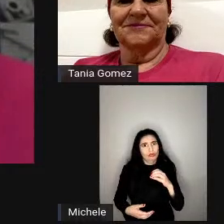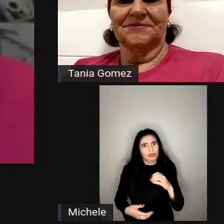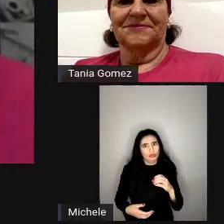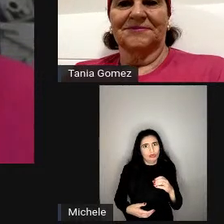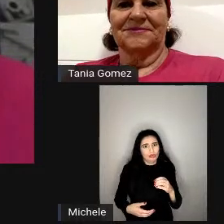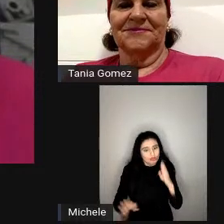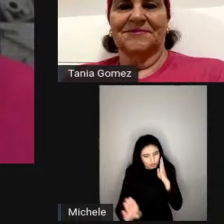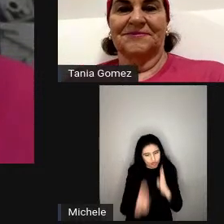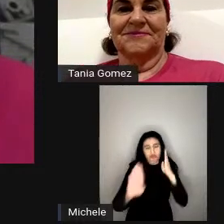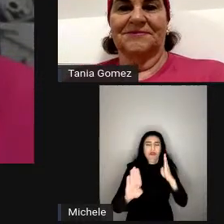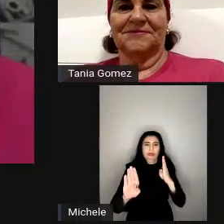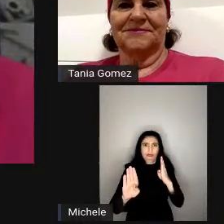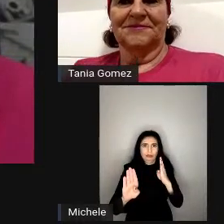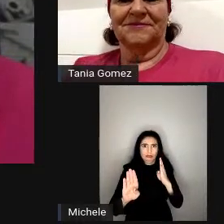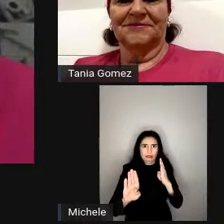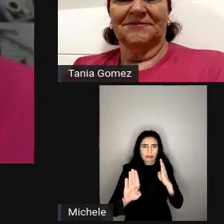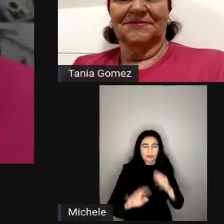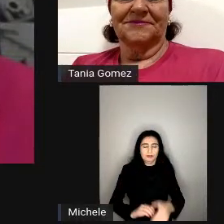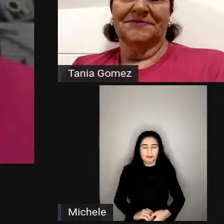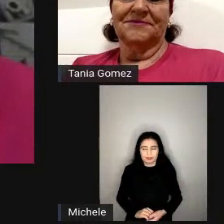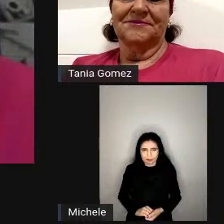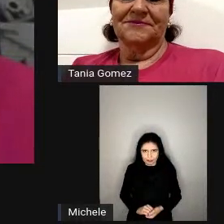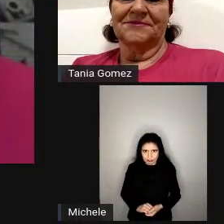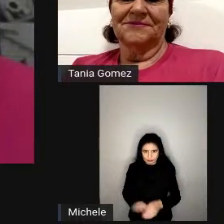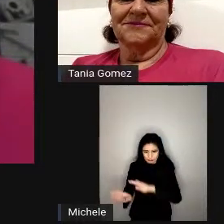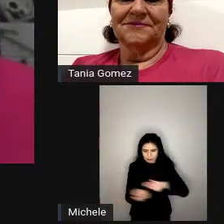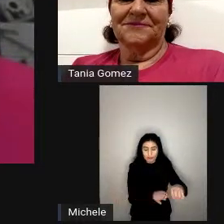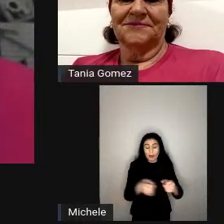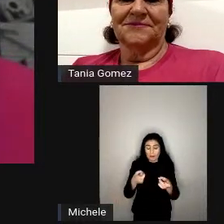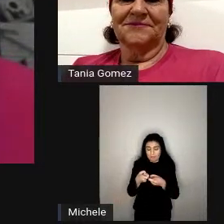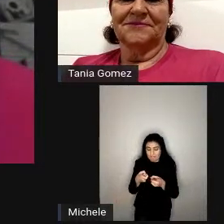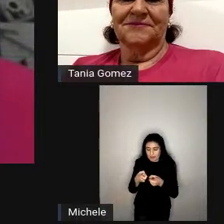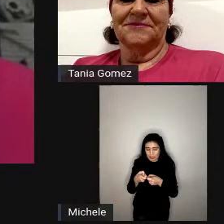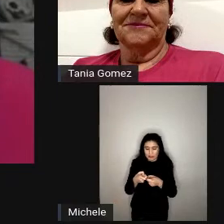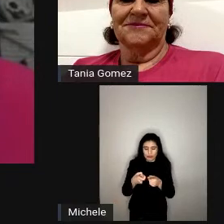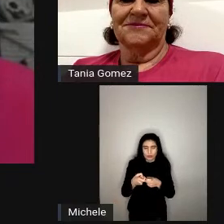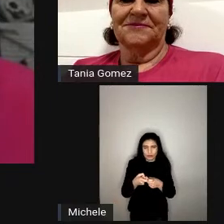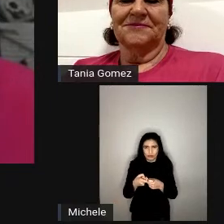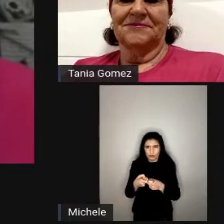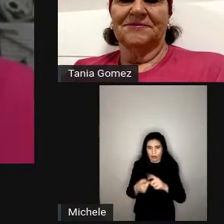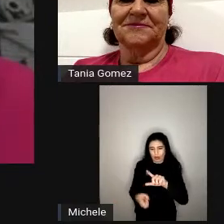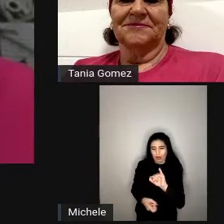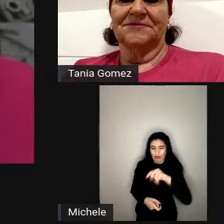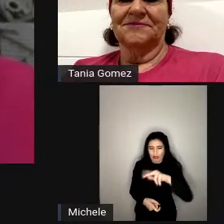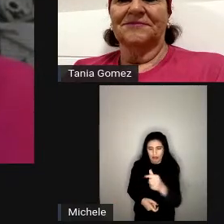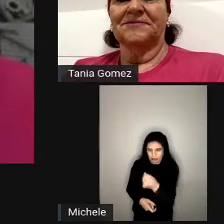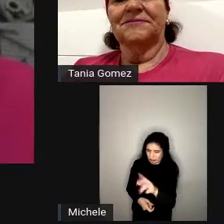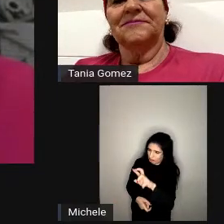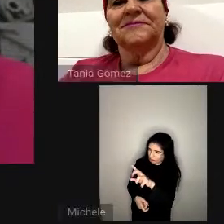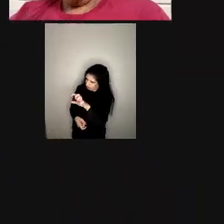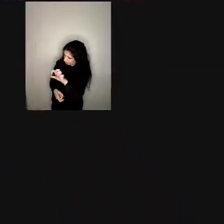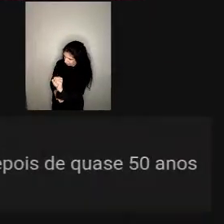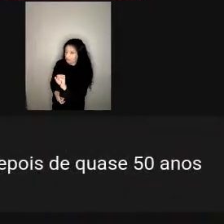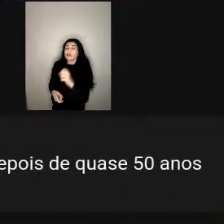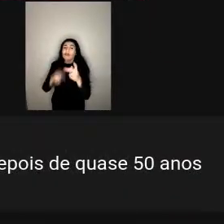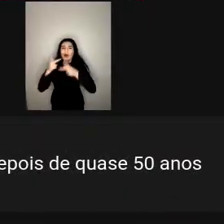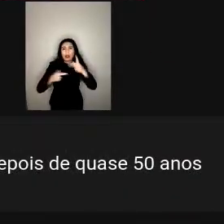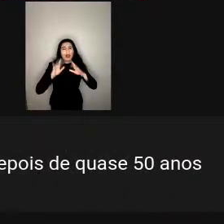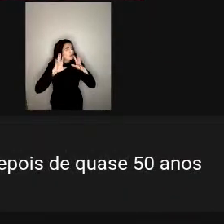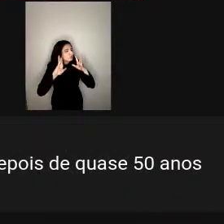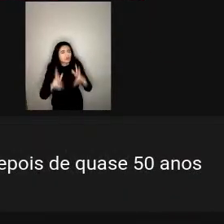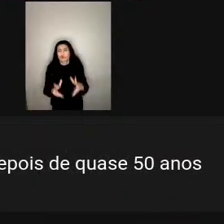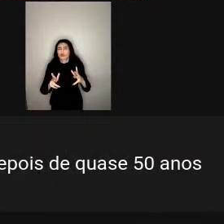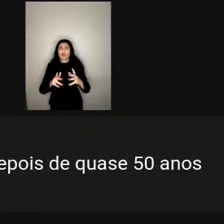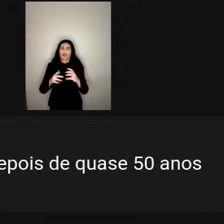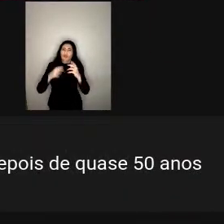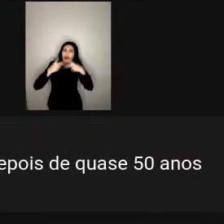Linhares fizesse um comentário, né, aqui em relação a tudo isso que a gente falou e o que, que você deixaria aqui para as